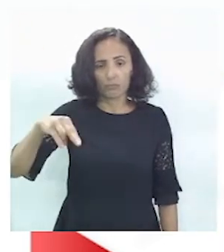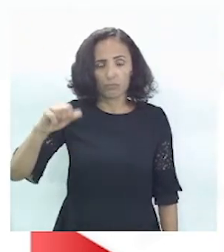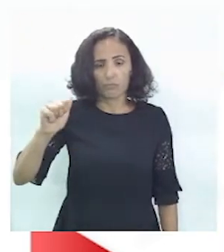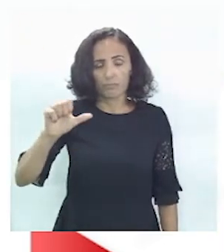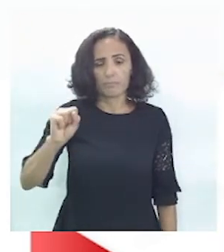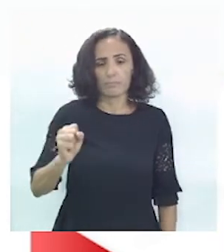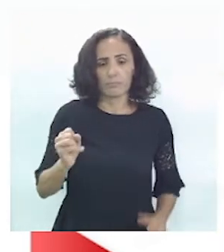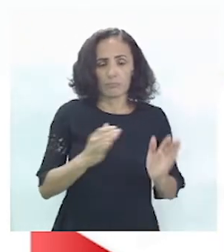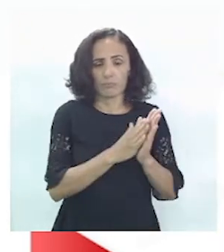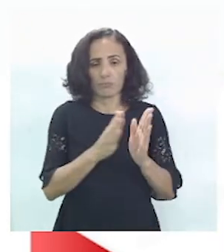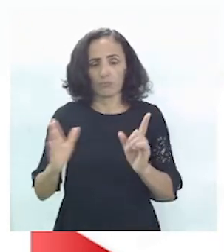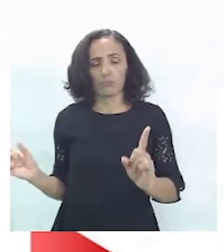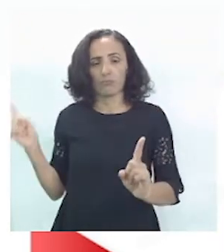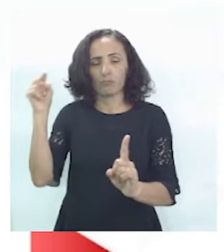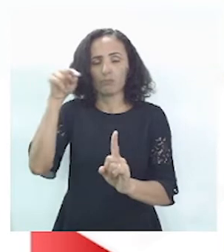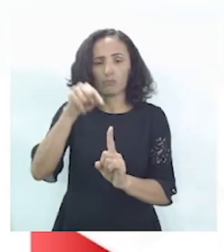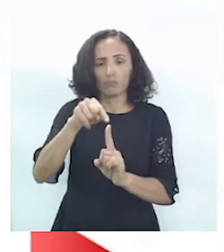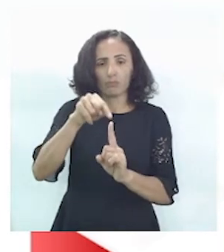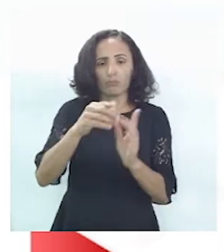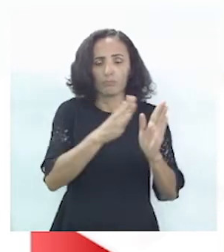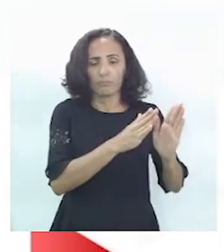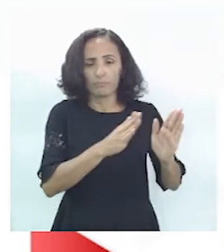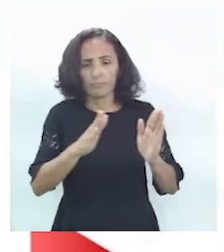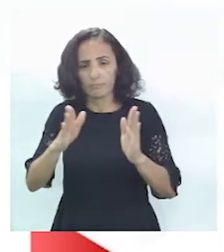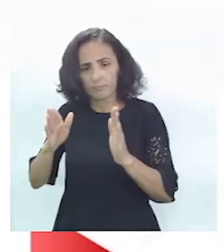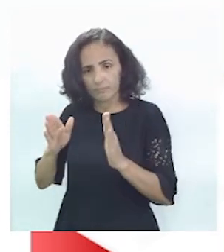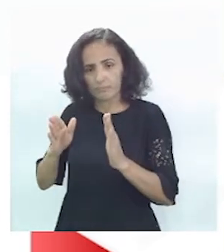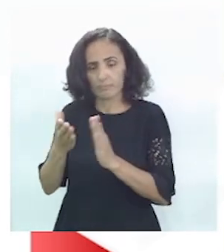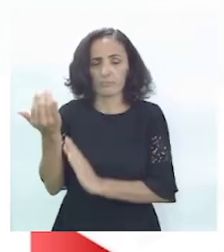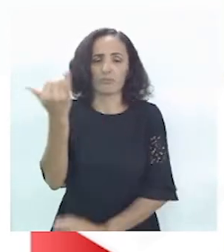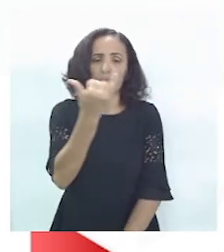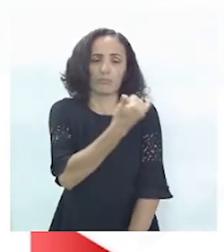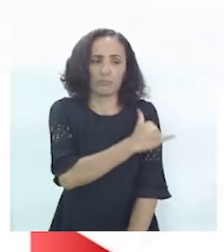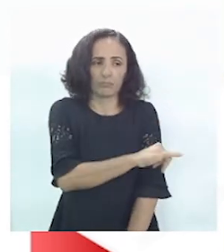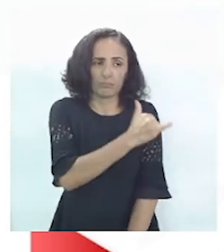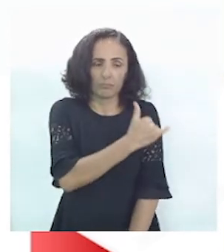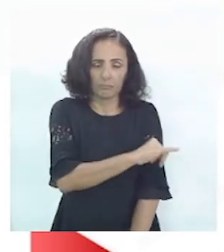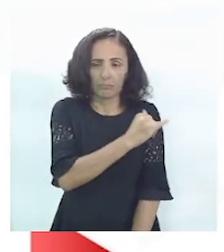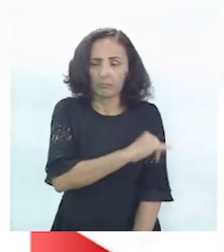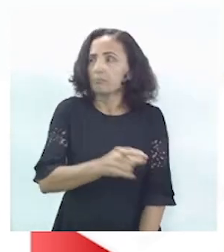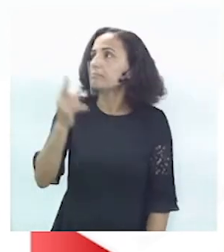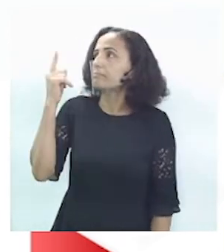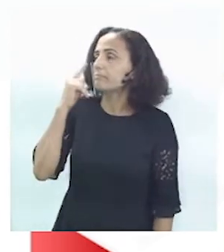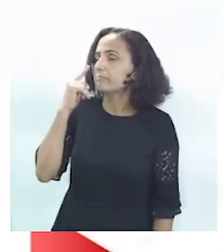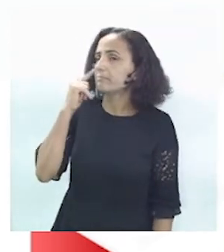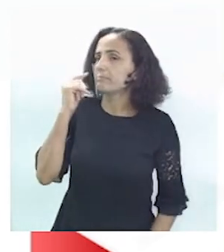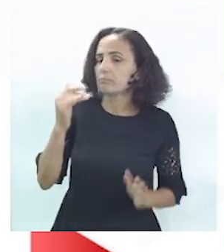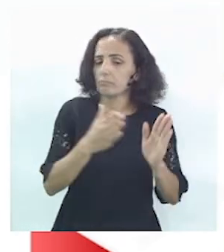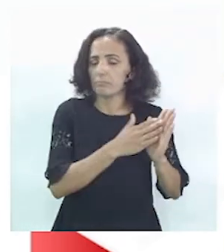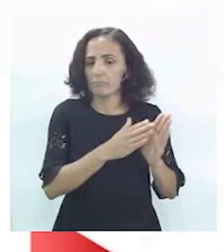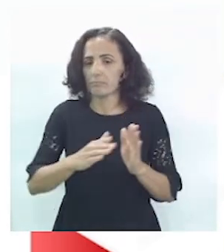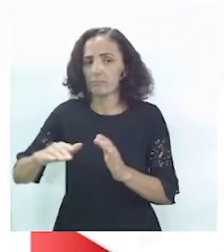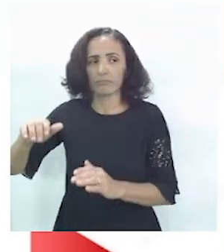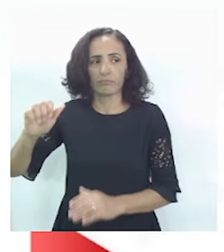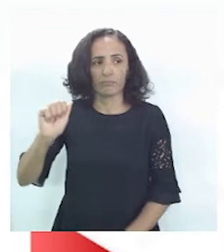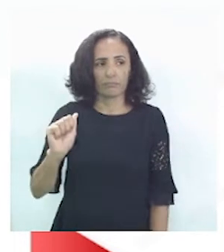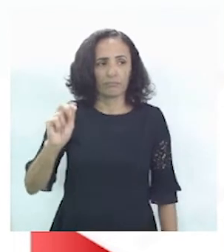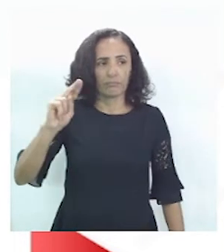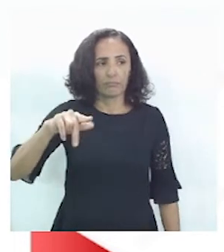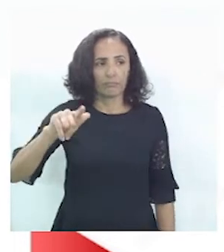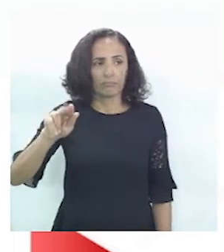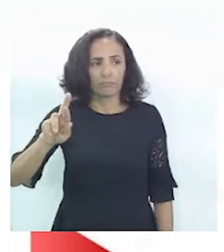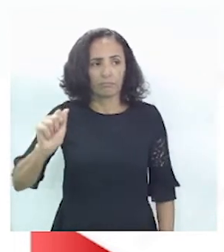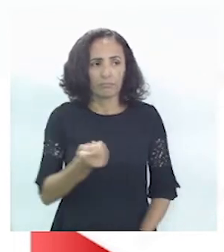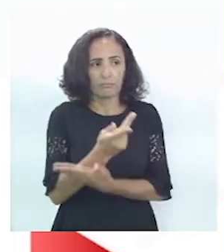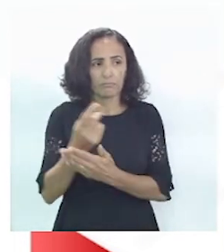central ali nuclear em Angra dos Reis, no Rio de Janeiro, que são chamadas de Angra 1 e Angra 2.